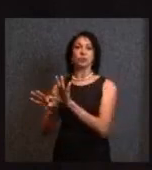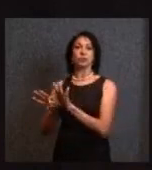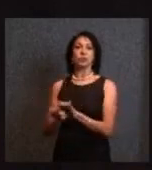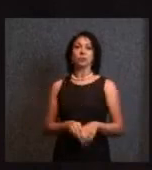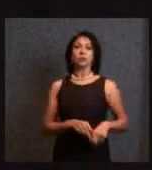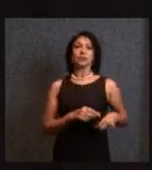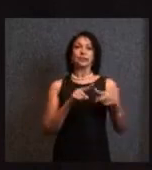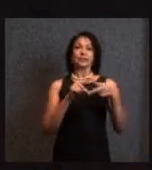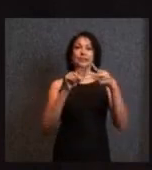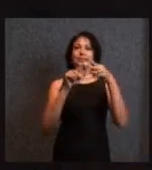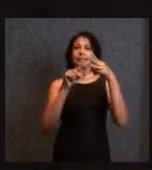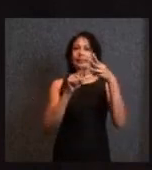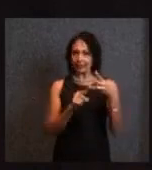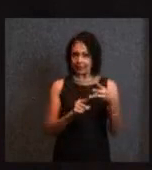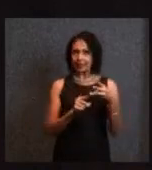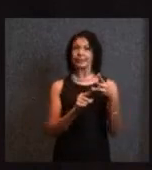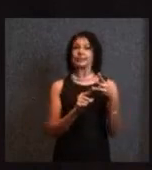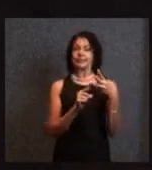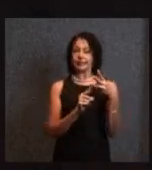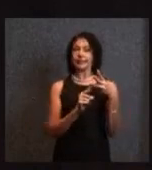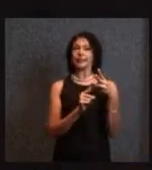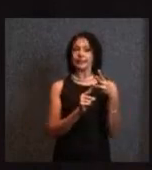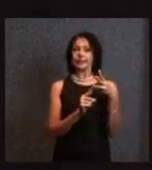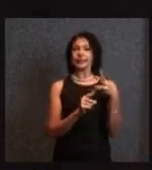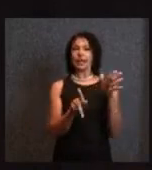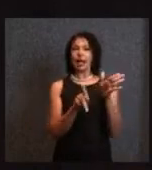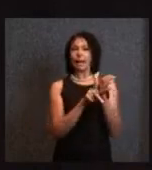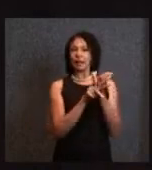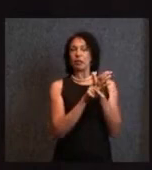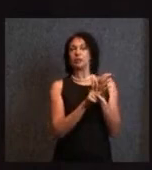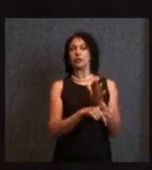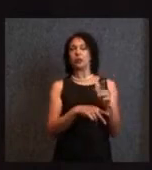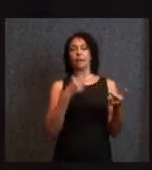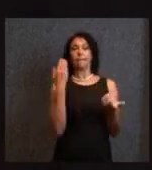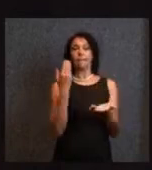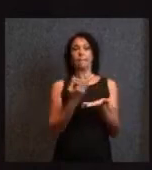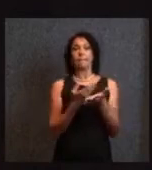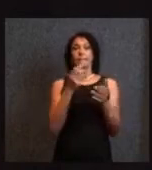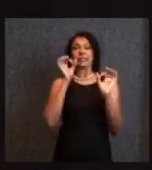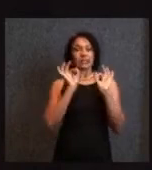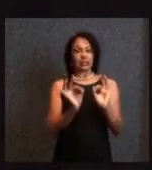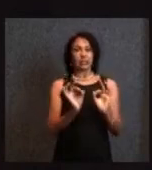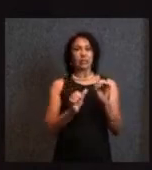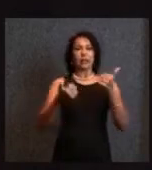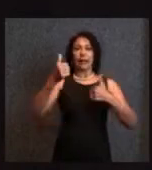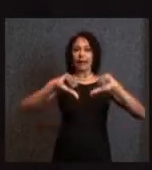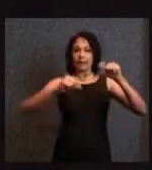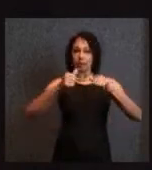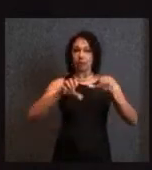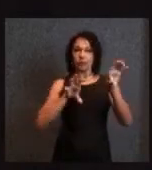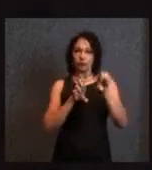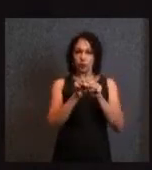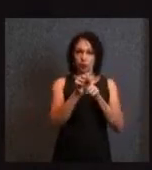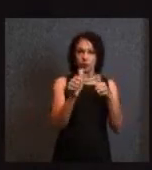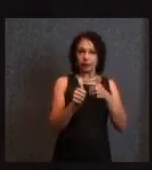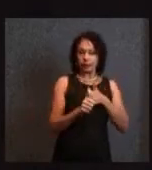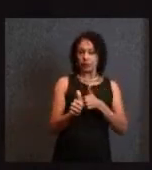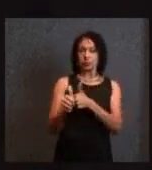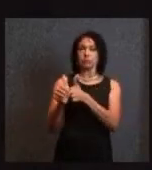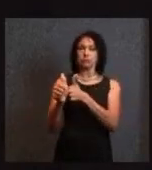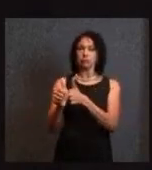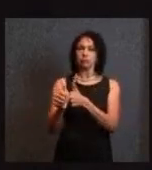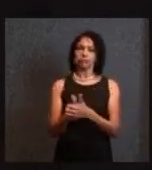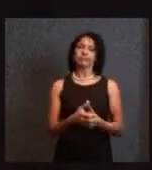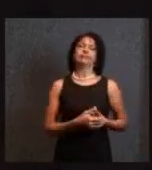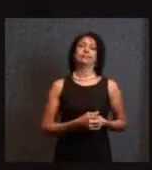3 eixos essenciais: avaliação, formação e acompanhamento. Tá?